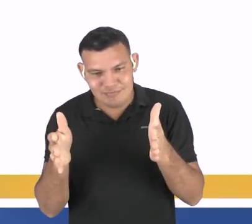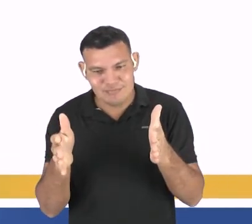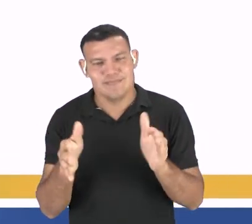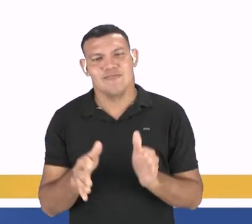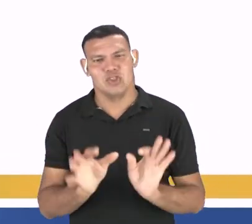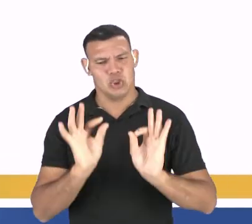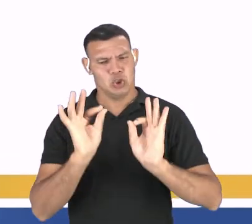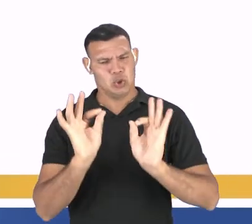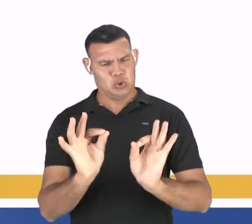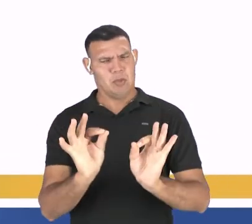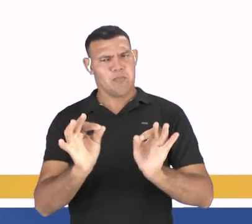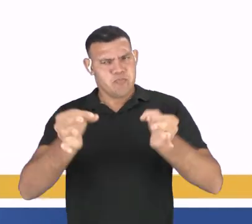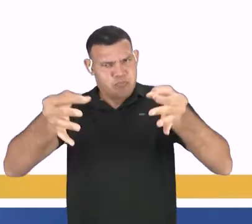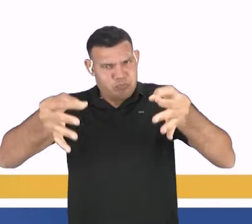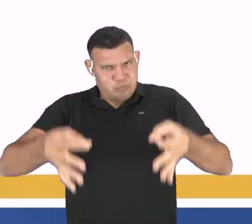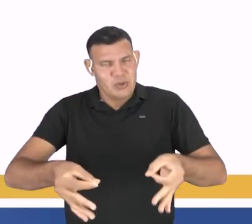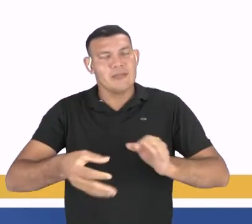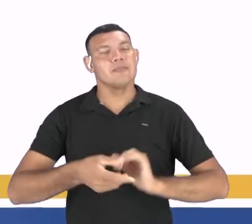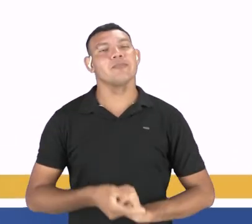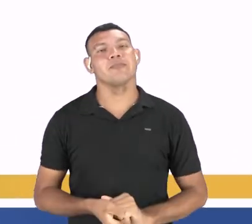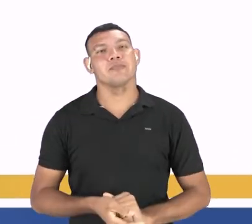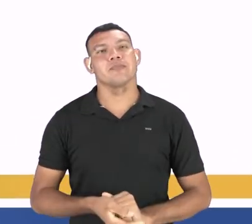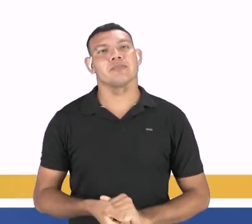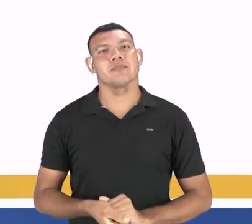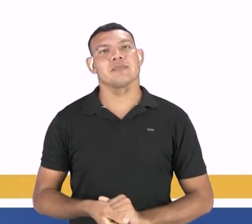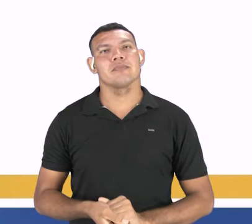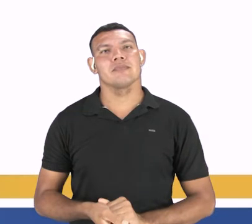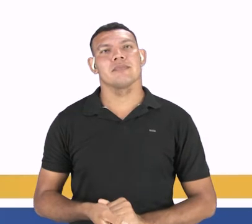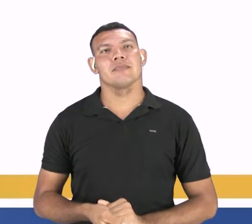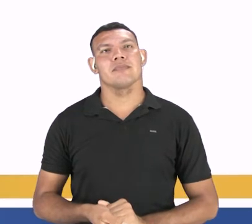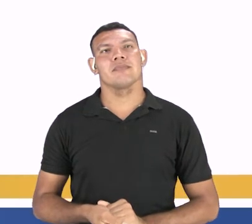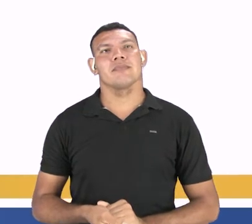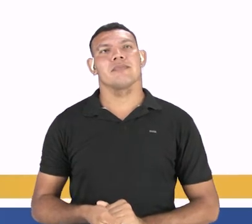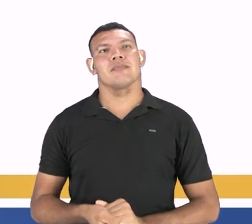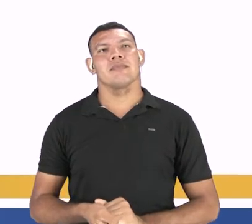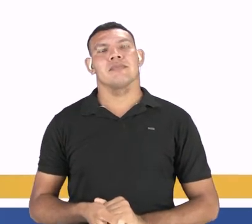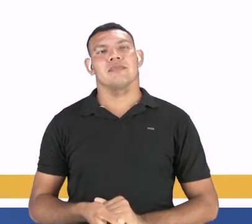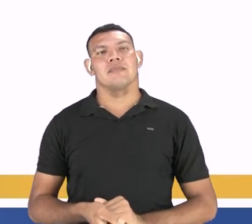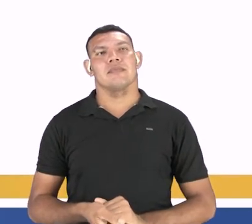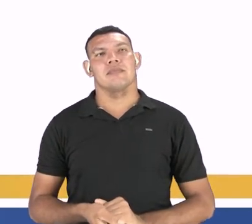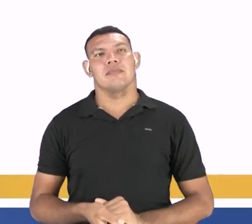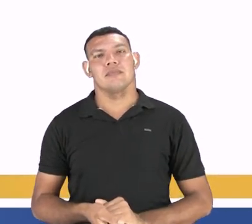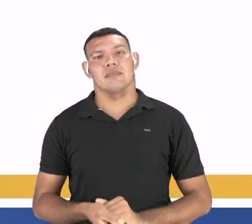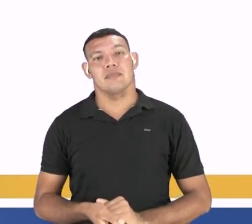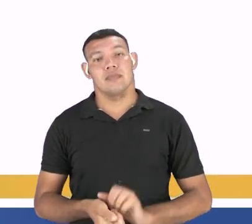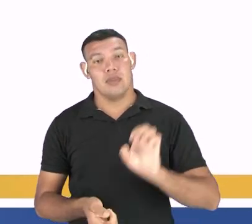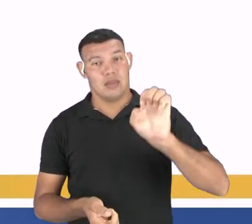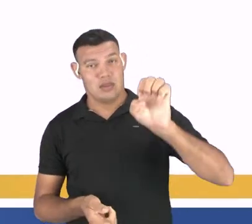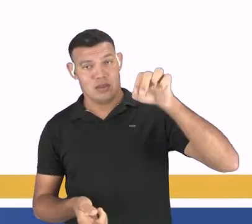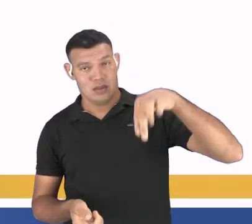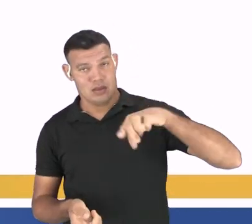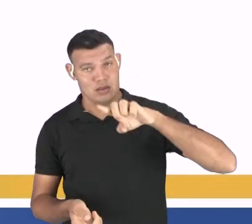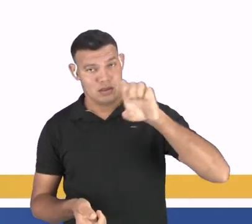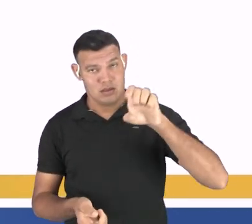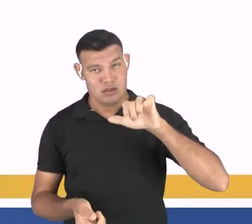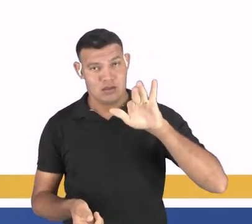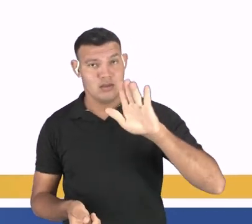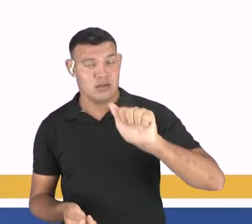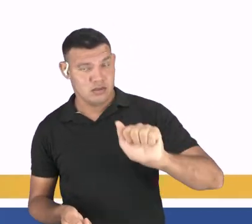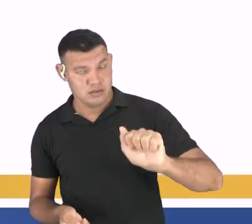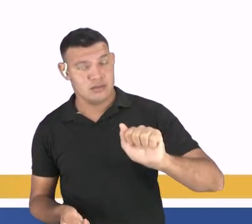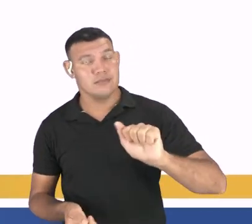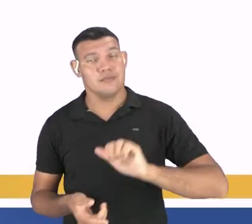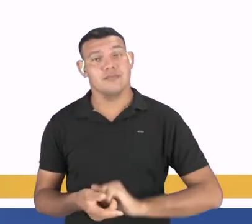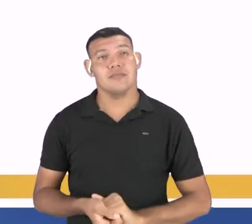erro a base nem a mesmas no ponto exato E essas enzimas a